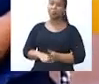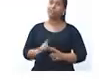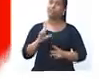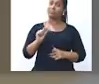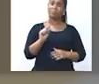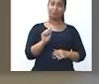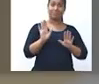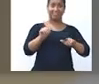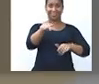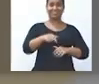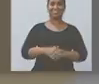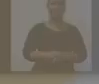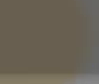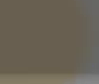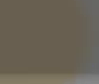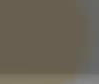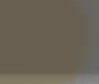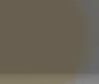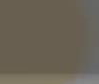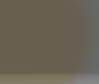daí.